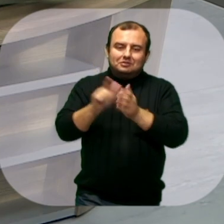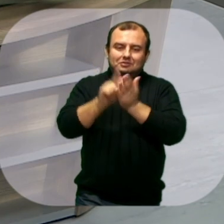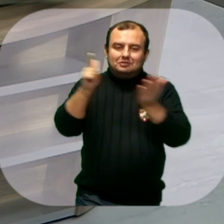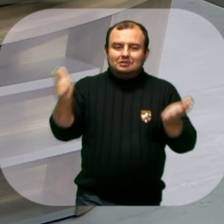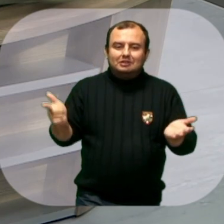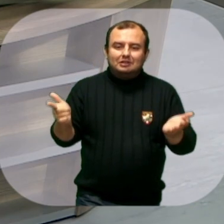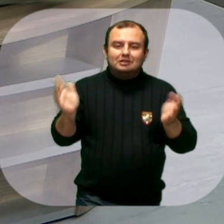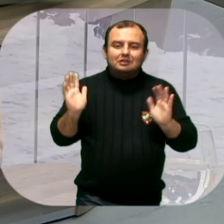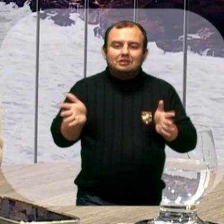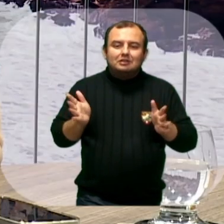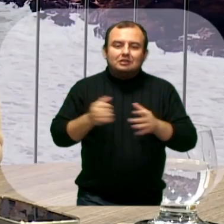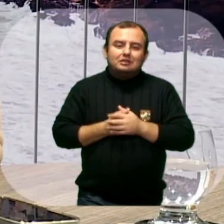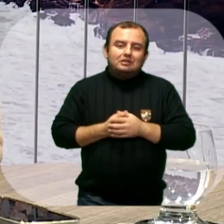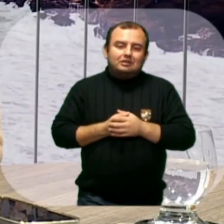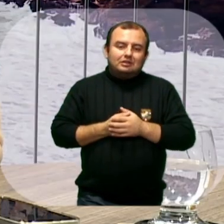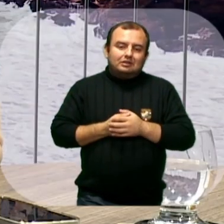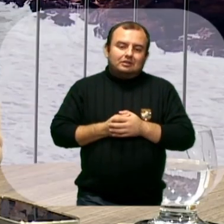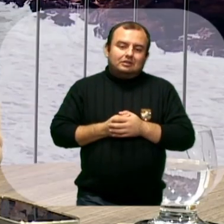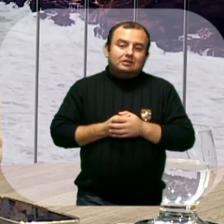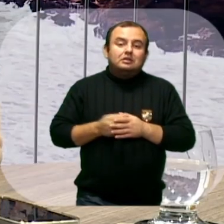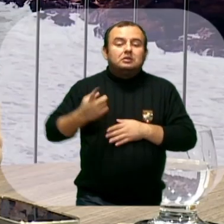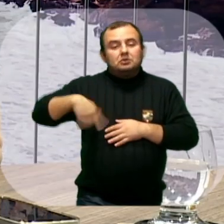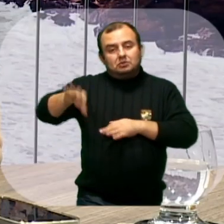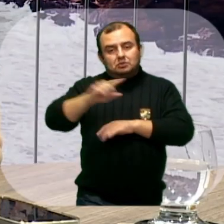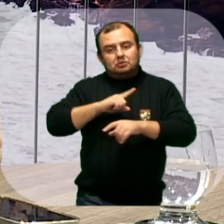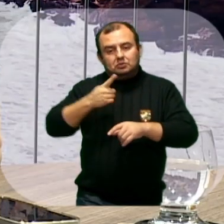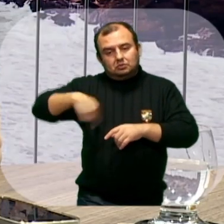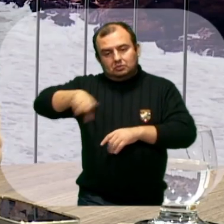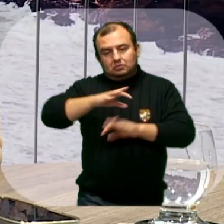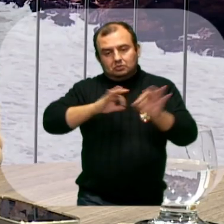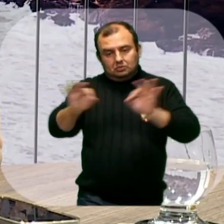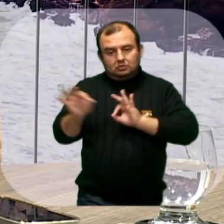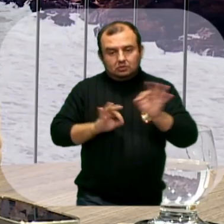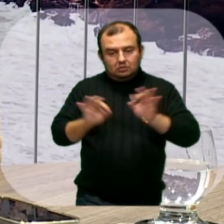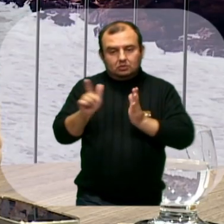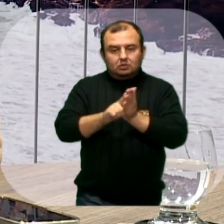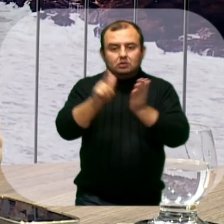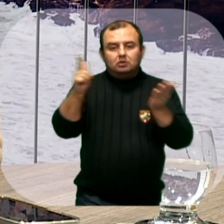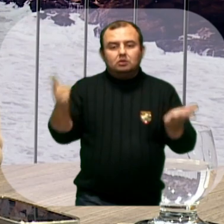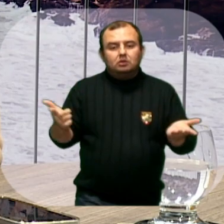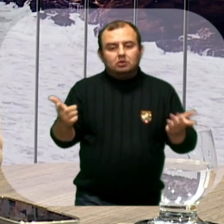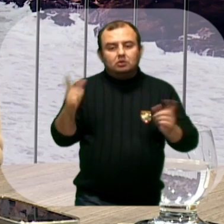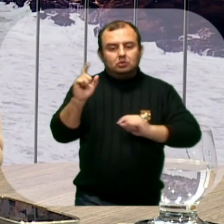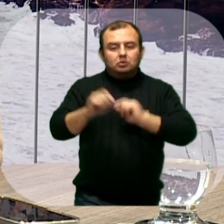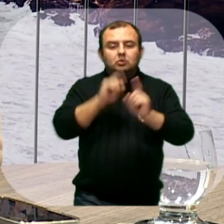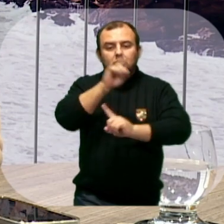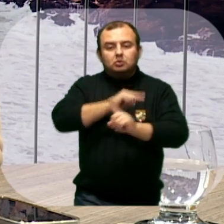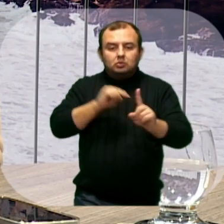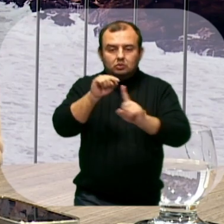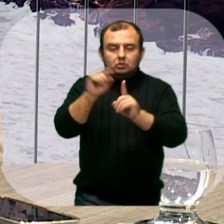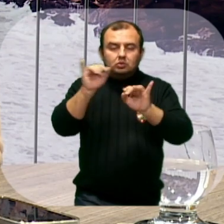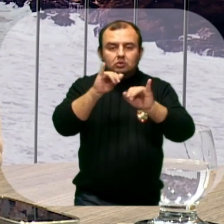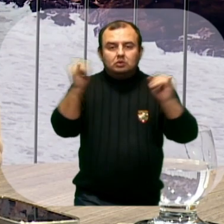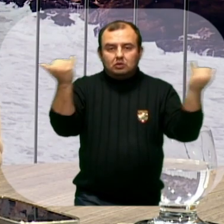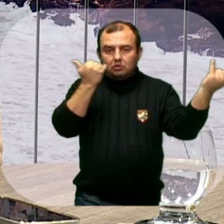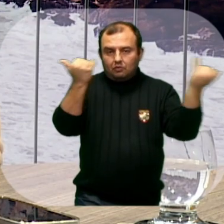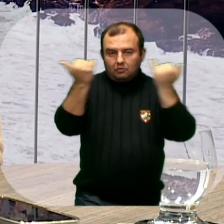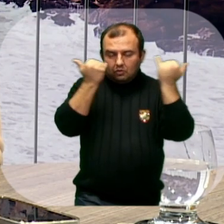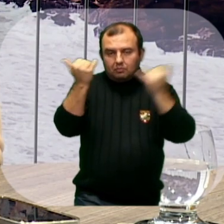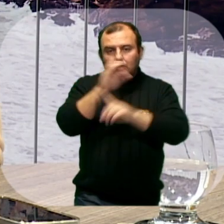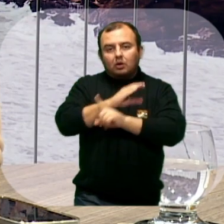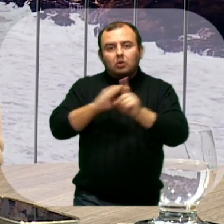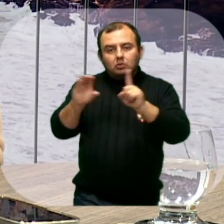né? Então, nós montamos esse jornal com o intuito de informar a